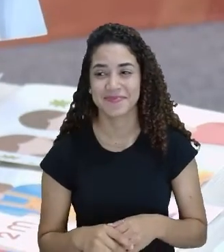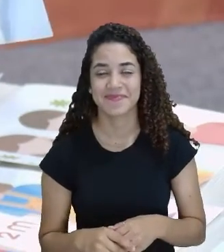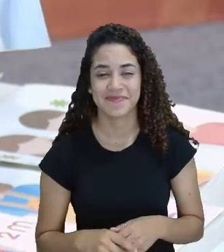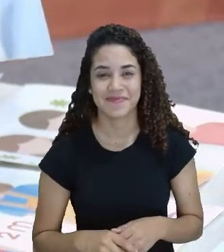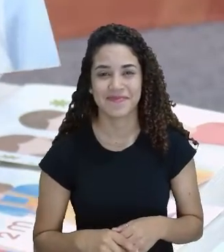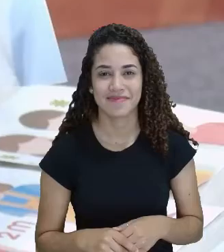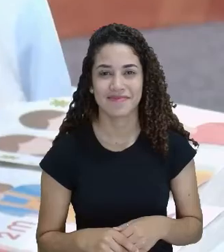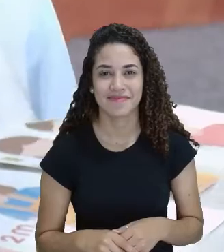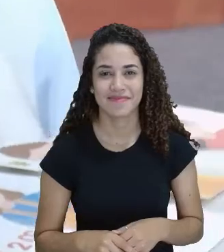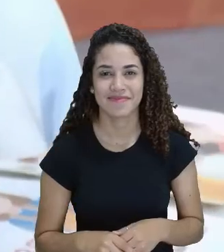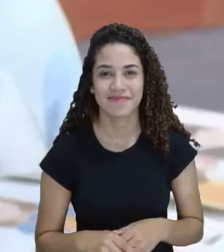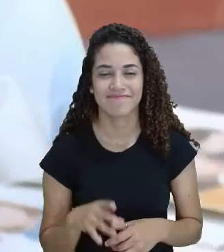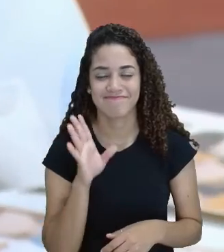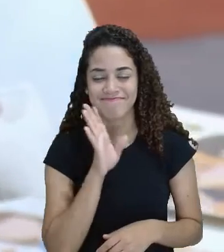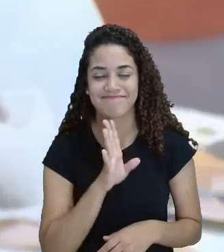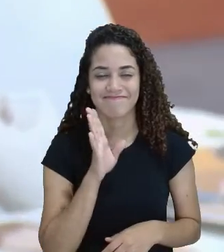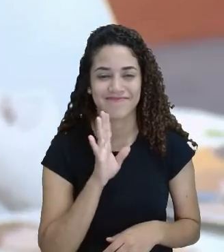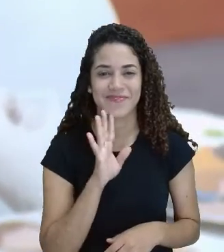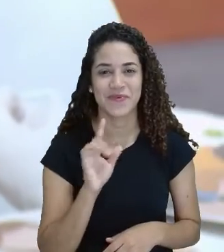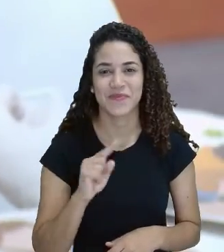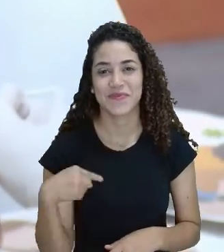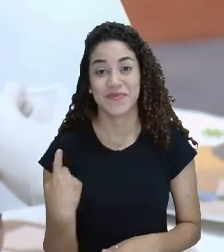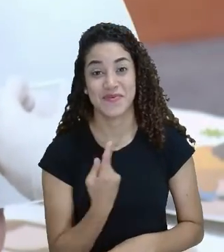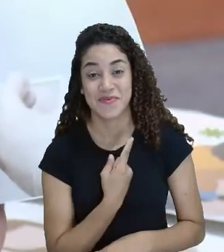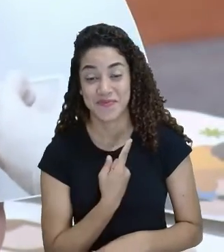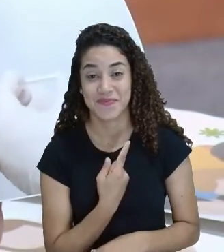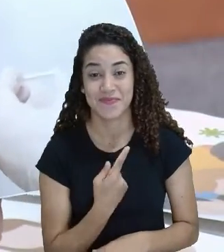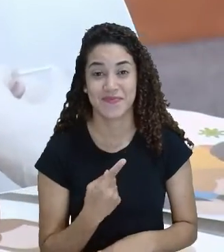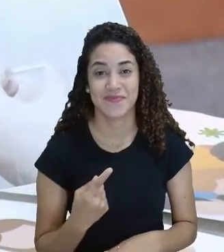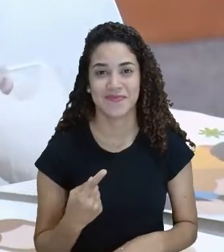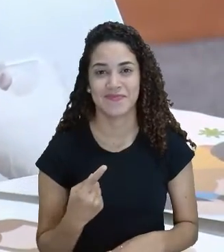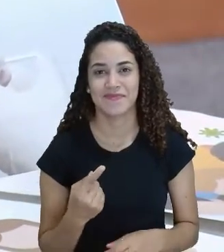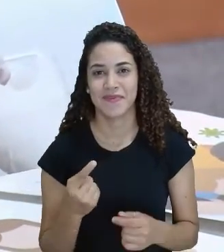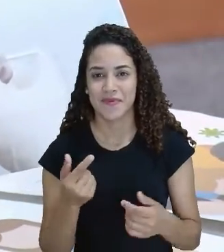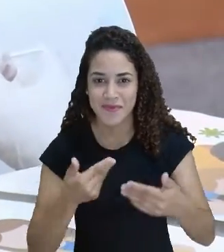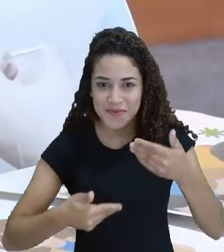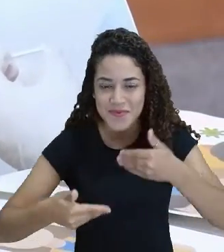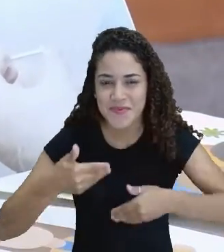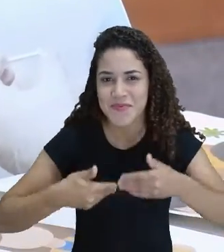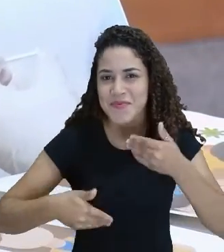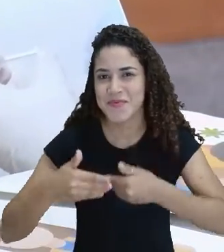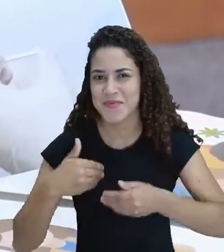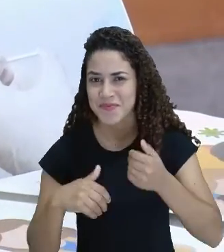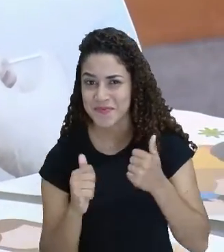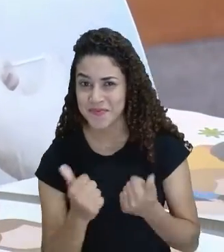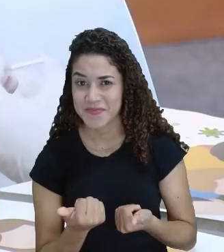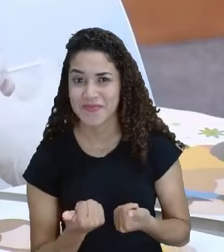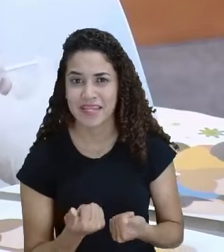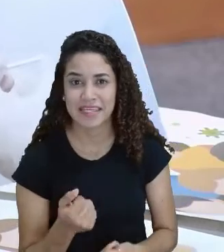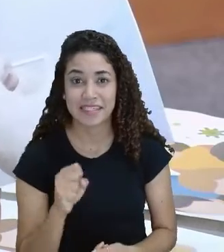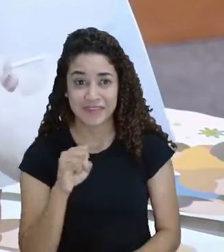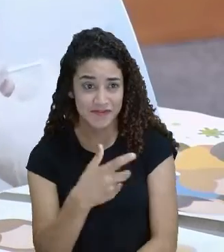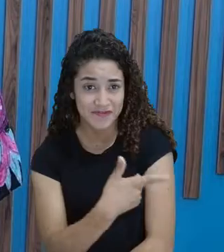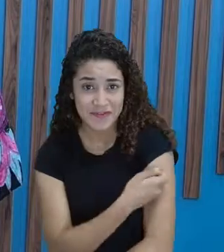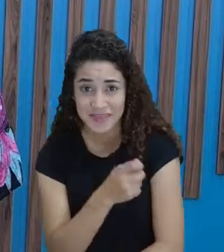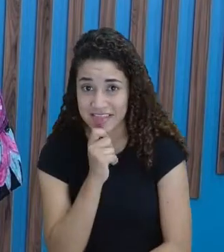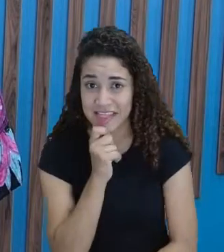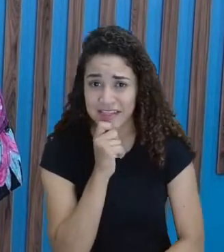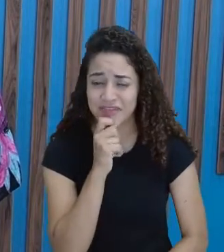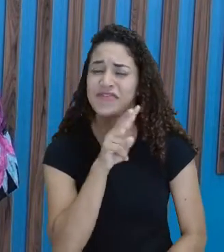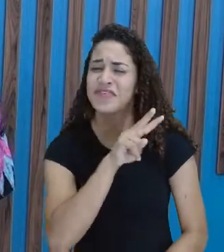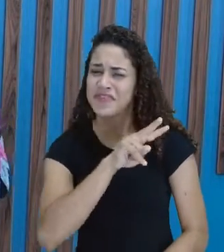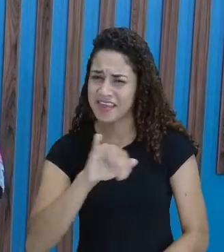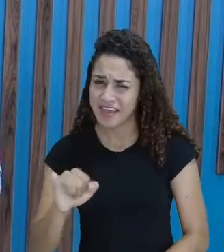aí, ó, legal. Para que a gente possa estar tendo esse cuidado, hein? Isso não vacinou, mesmo. Corre lá. Fala